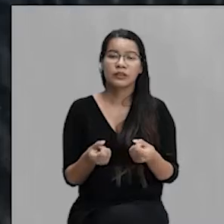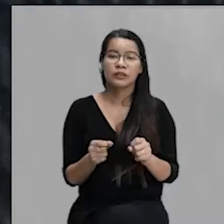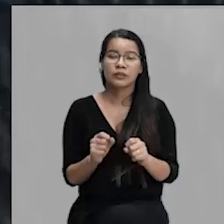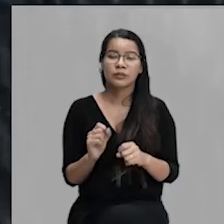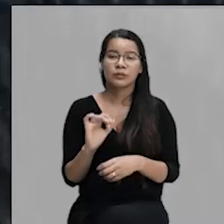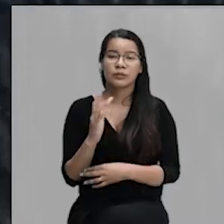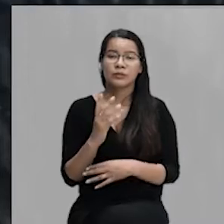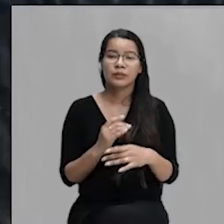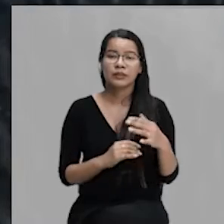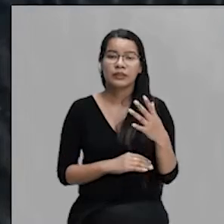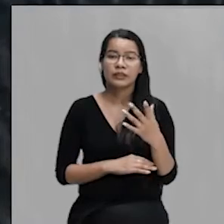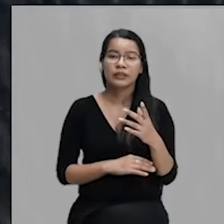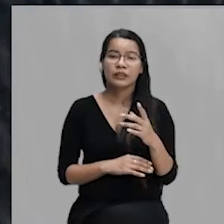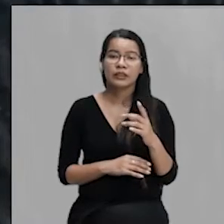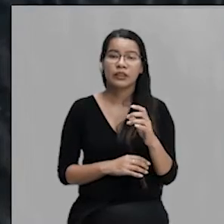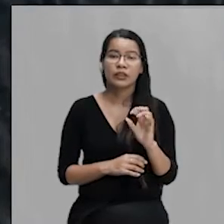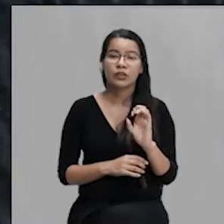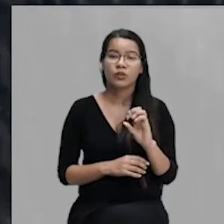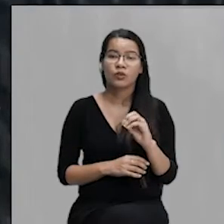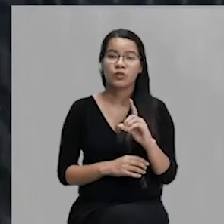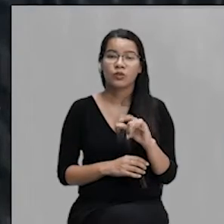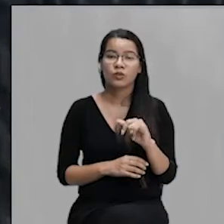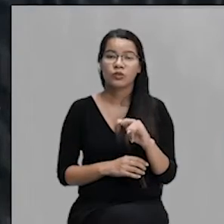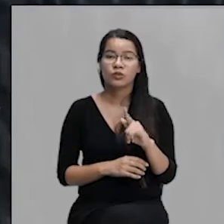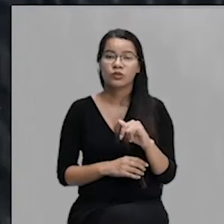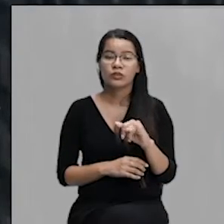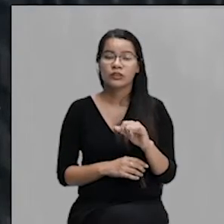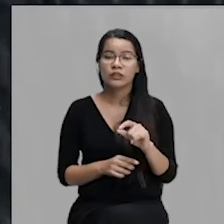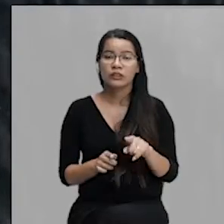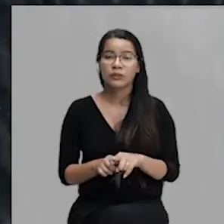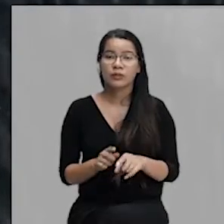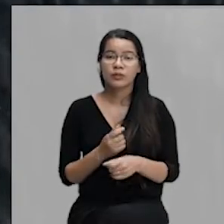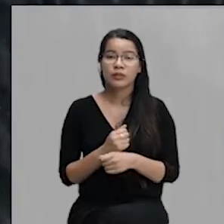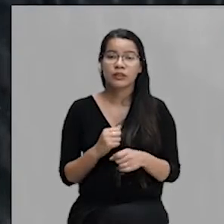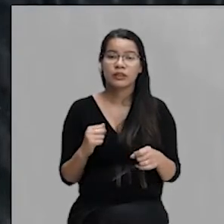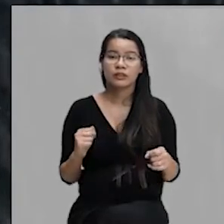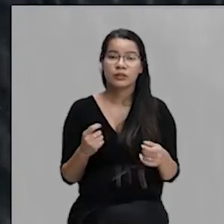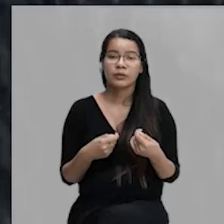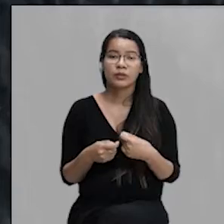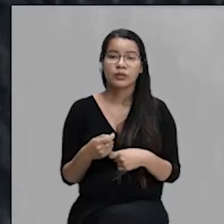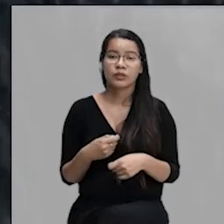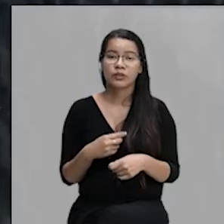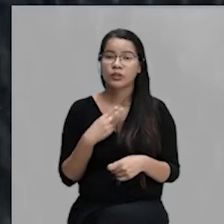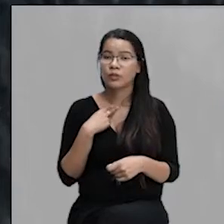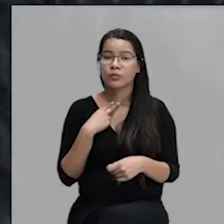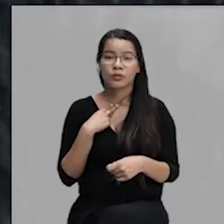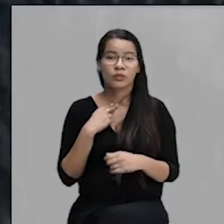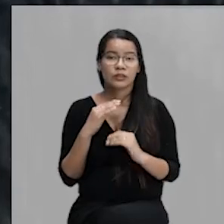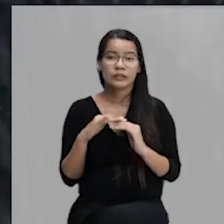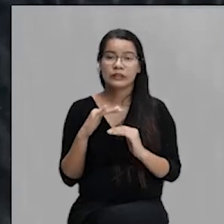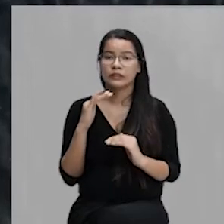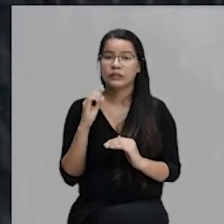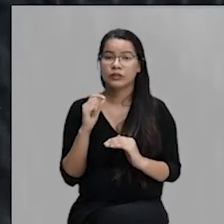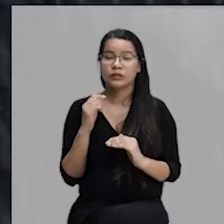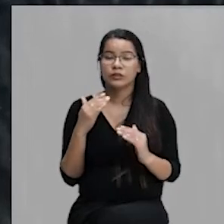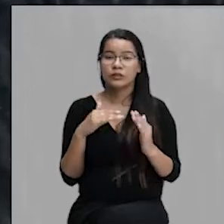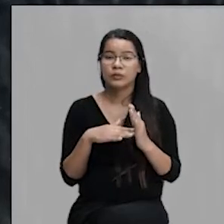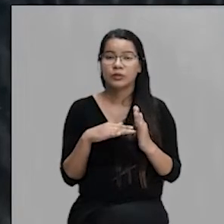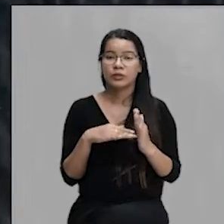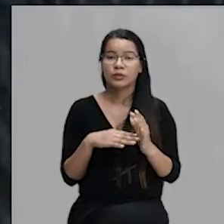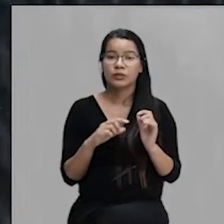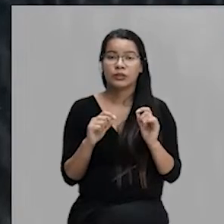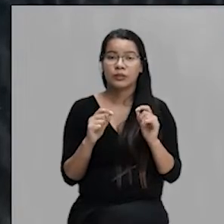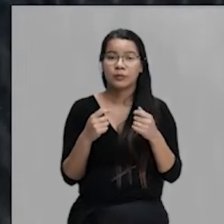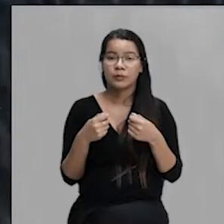ecologia, também com crescimento econômico, que é importante, mas que não pode exceder também o limite daquilo que é